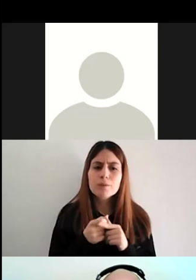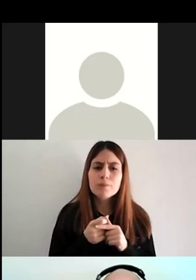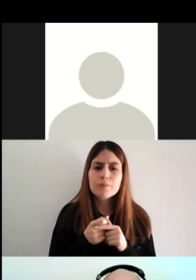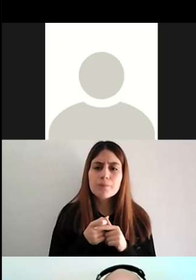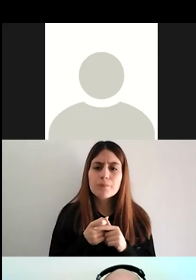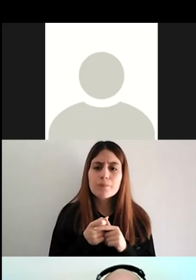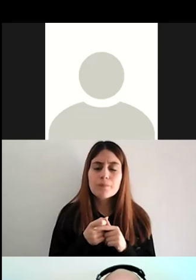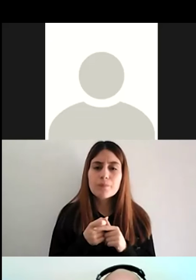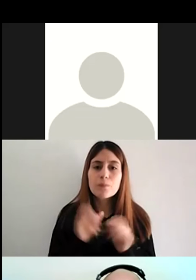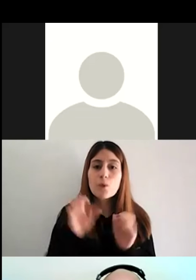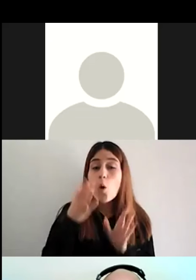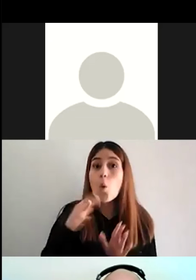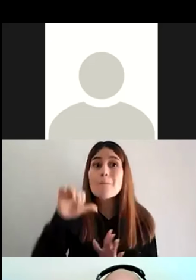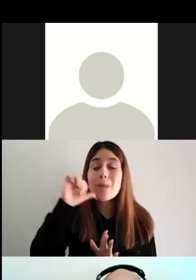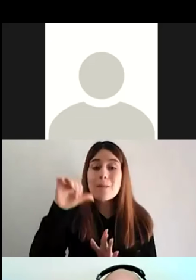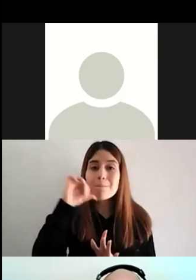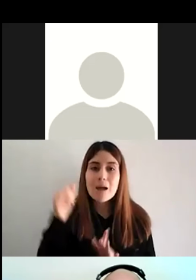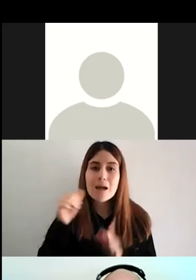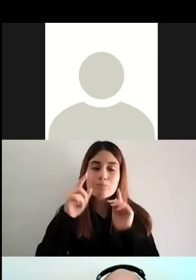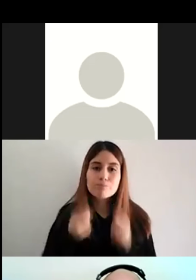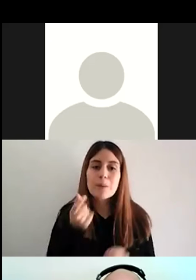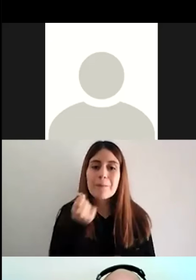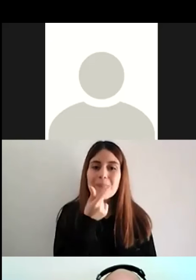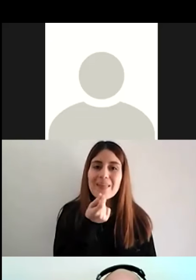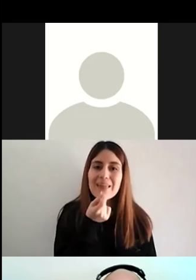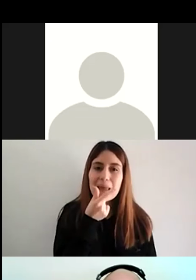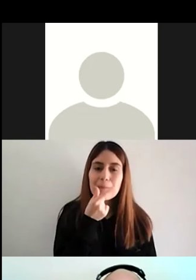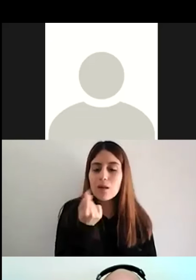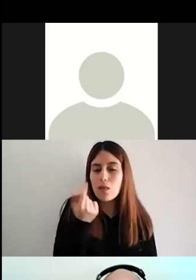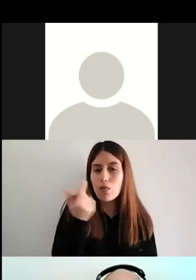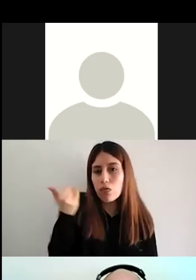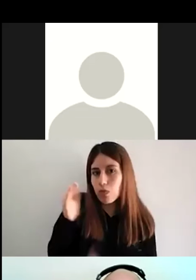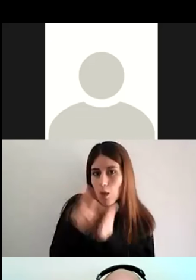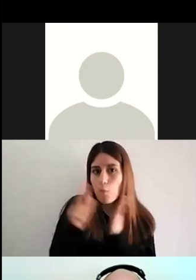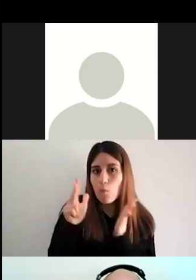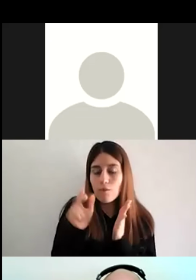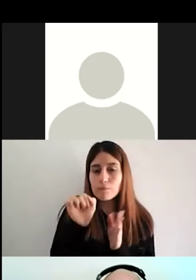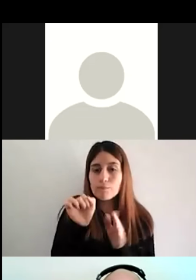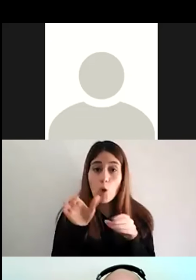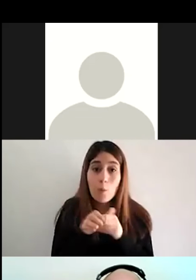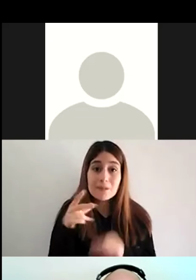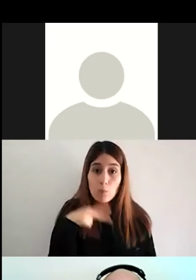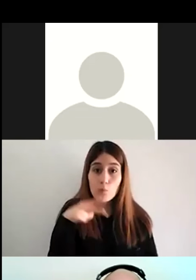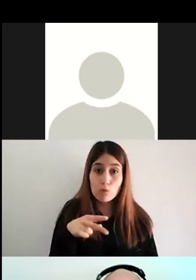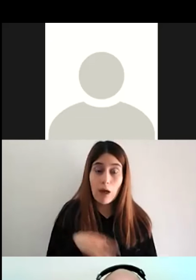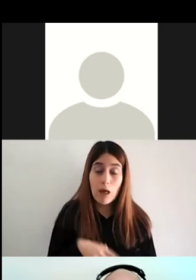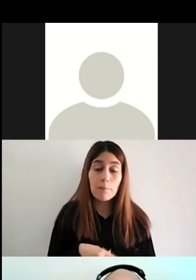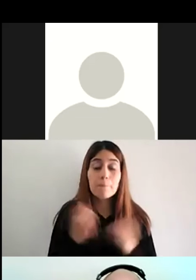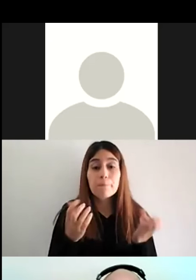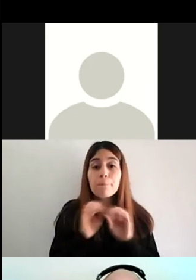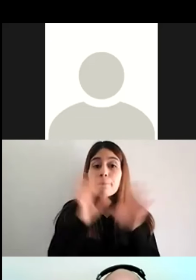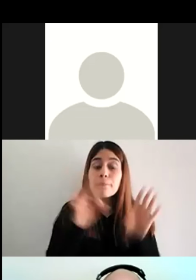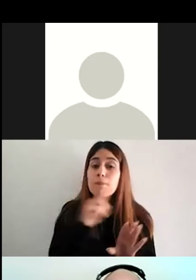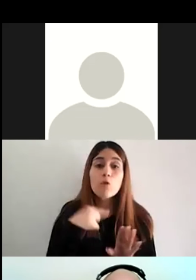ou à ainda não introdução dos medicamentos mais recentemente aprovados pela Comissão em Portugal. Obviamente não